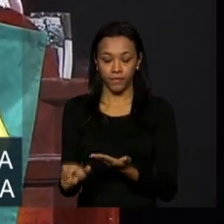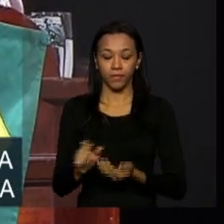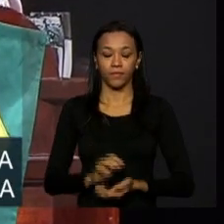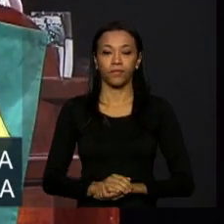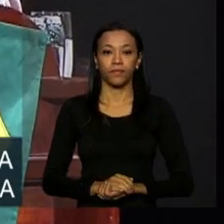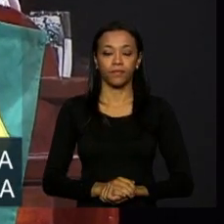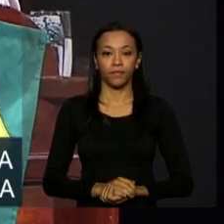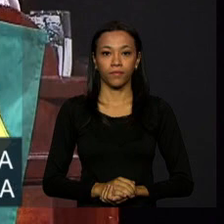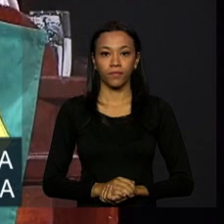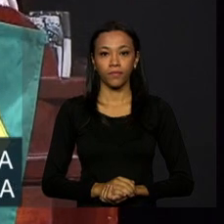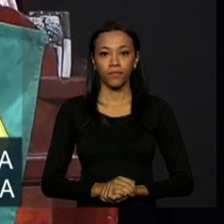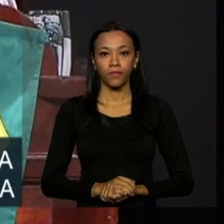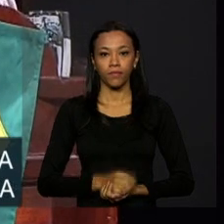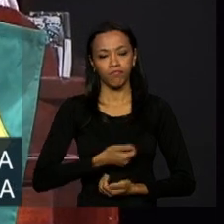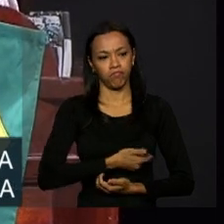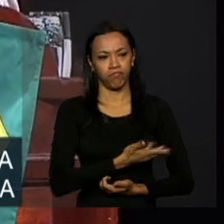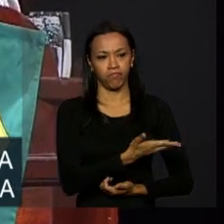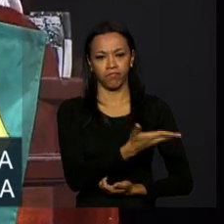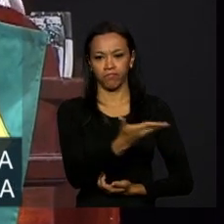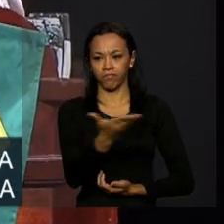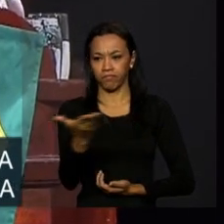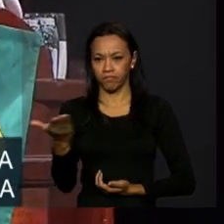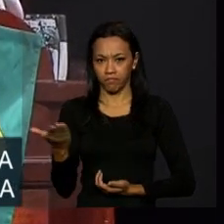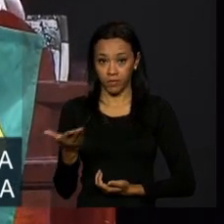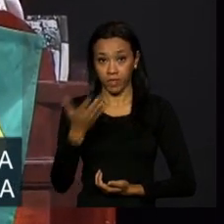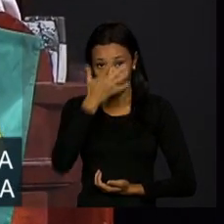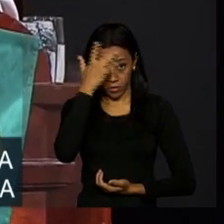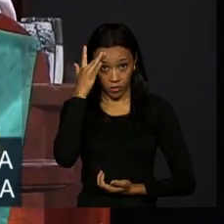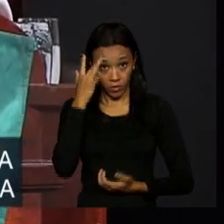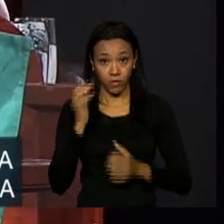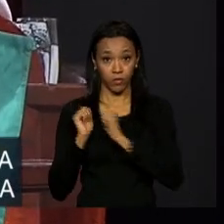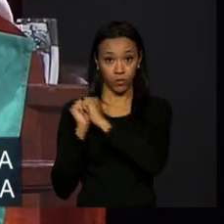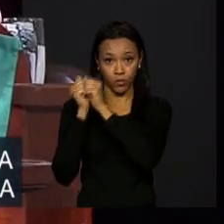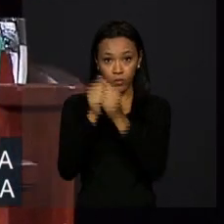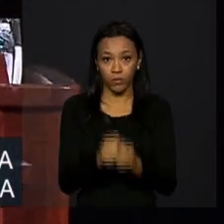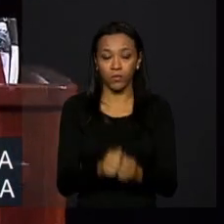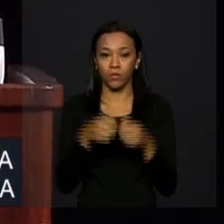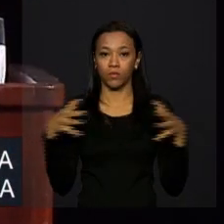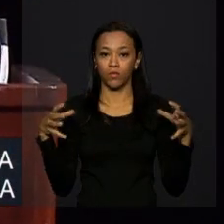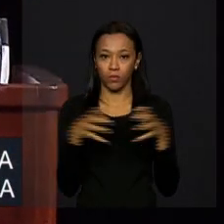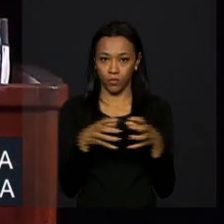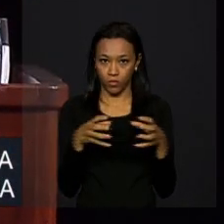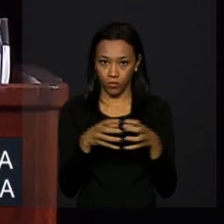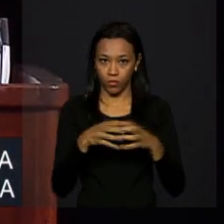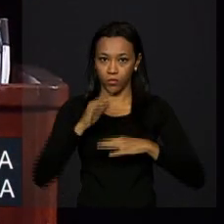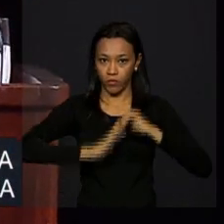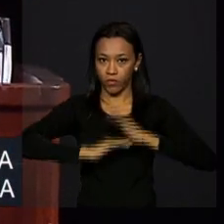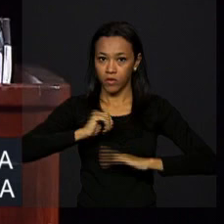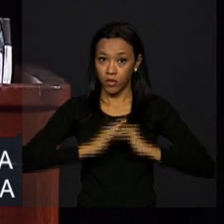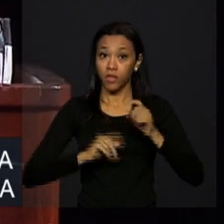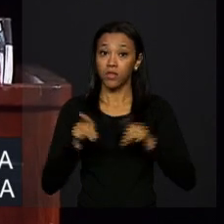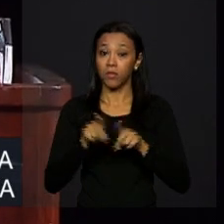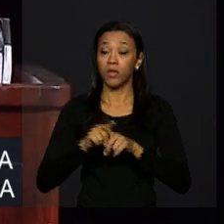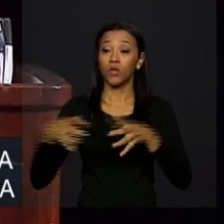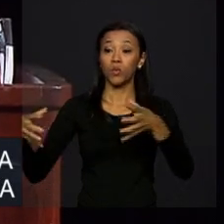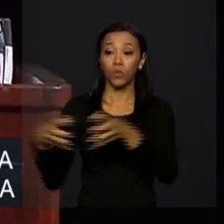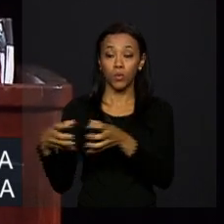senhores integrantes da minha comitiva integrantes da comitiva